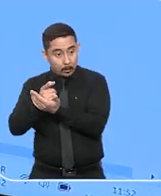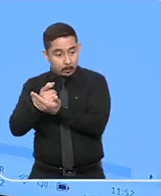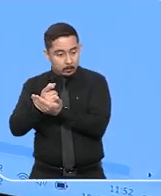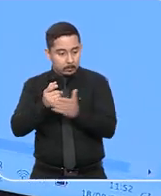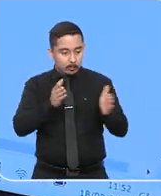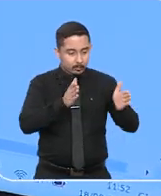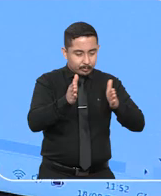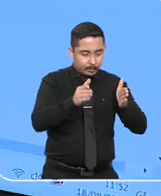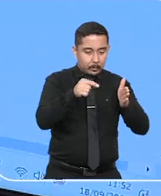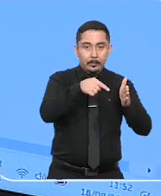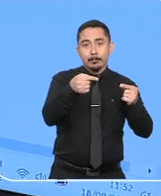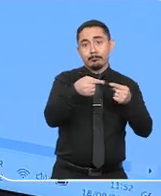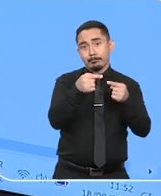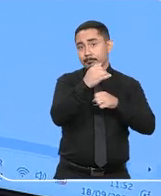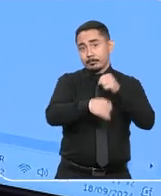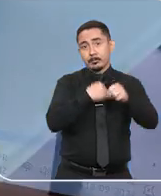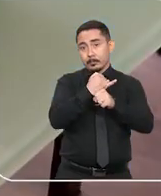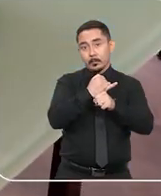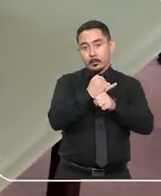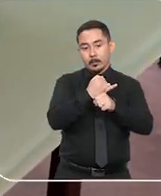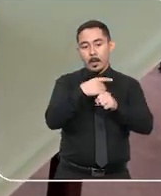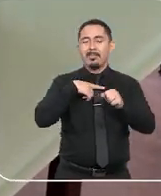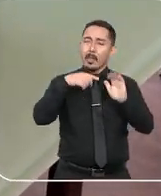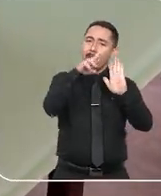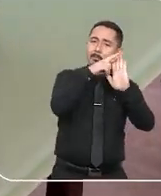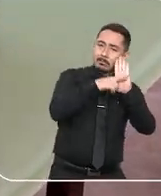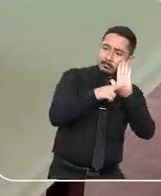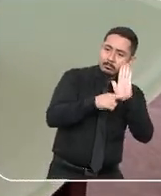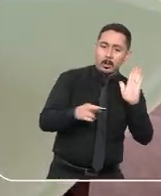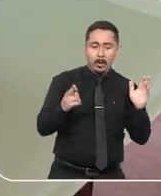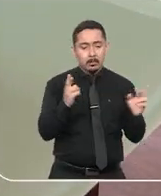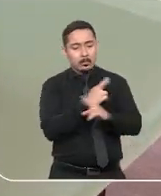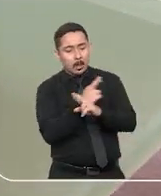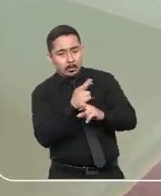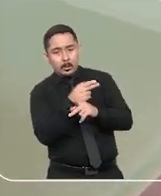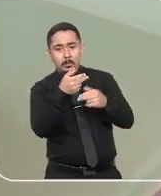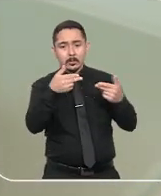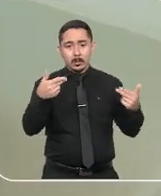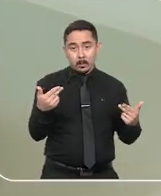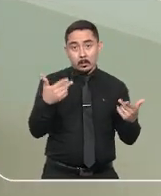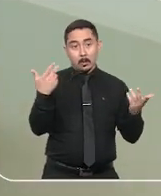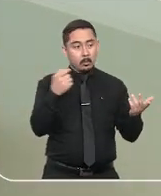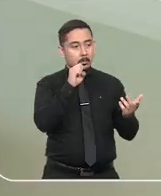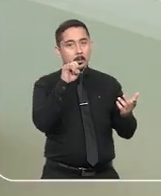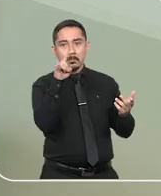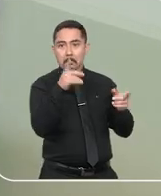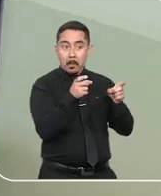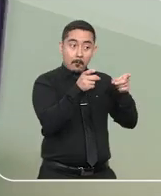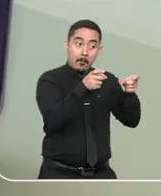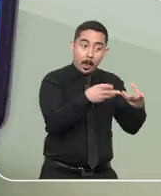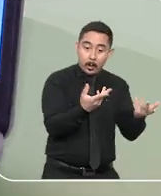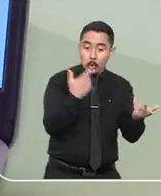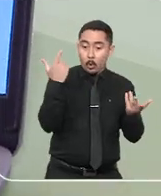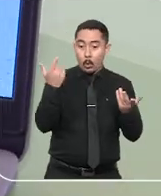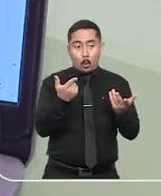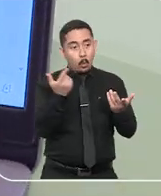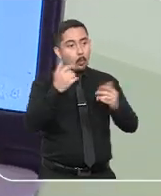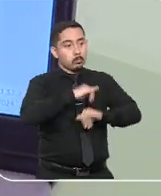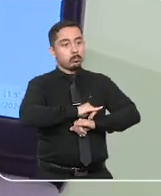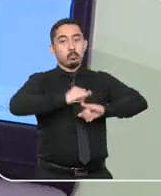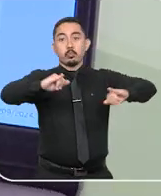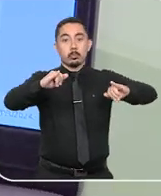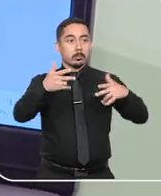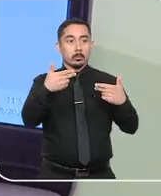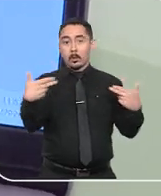plataforma contêm uma série de regras entre os consumidores e vendedores, tanto nos casos de venda como de